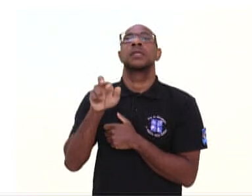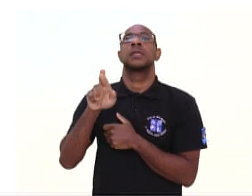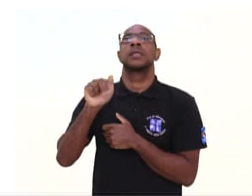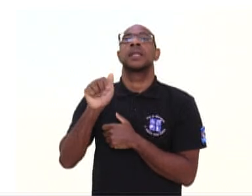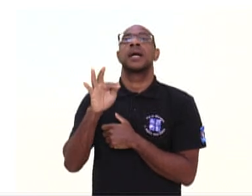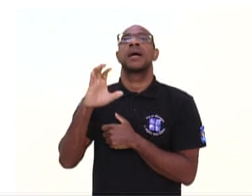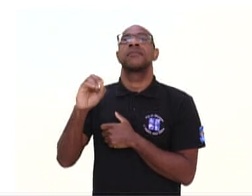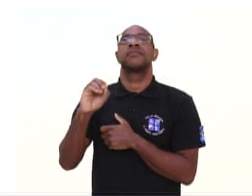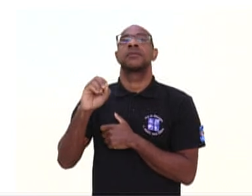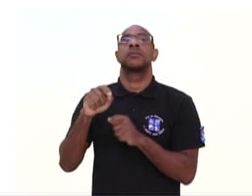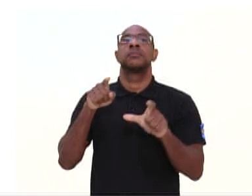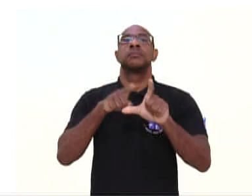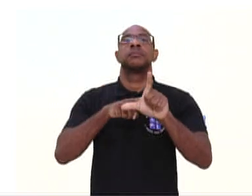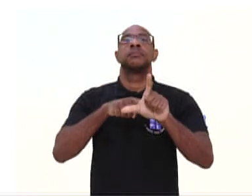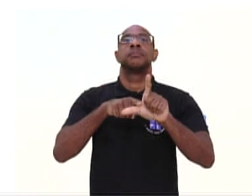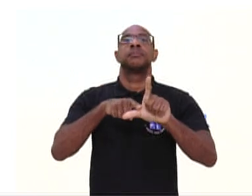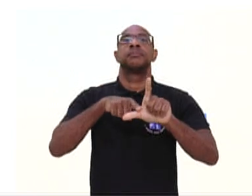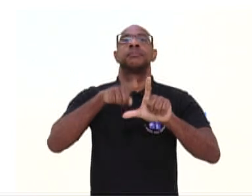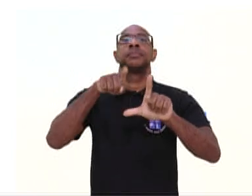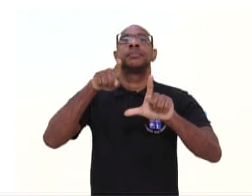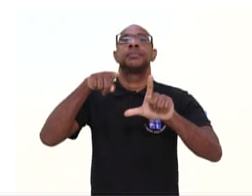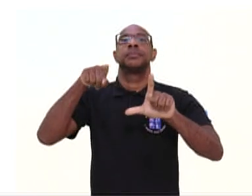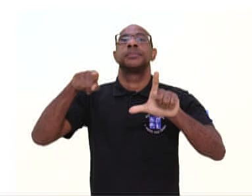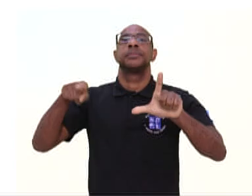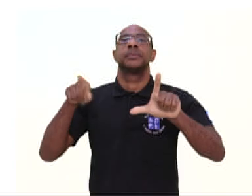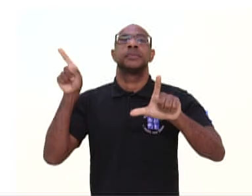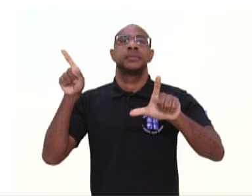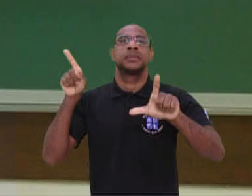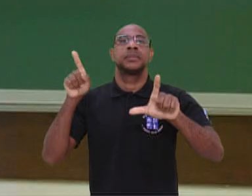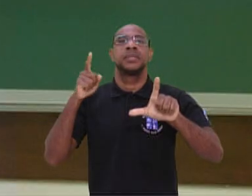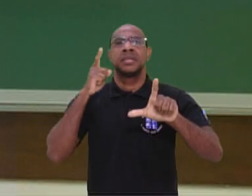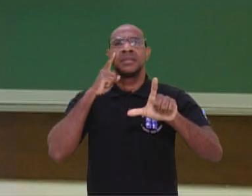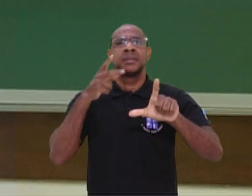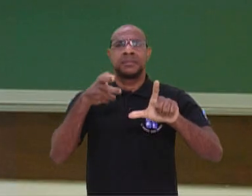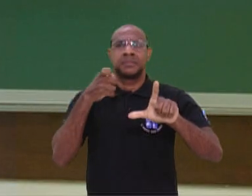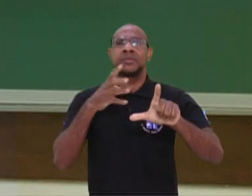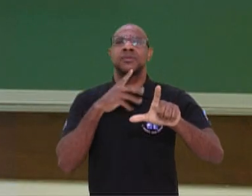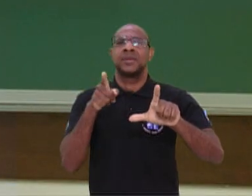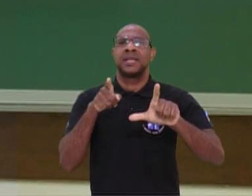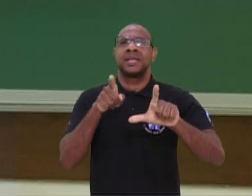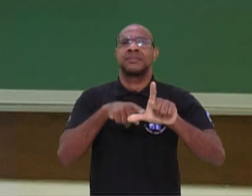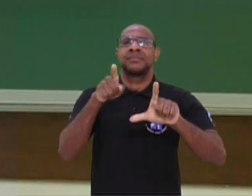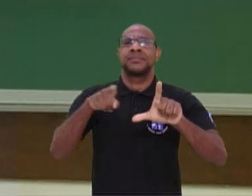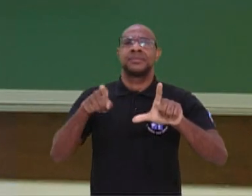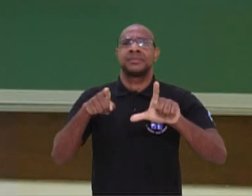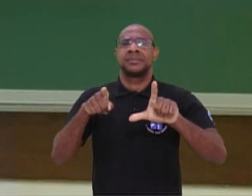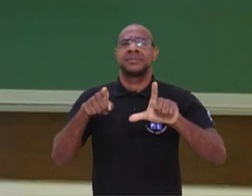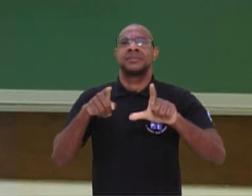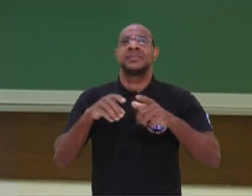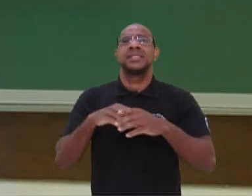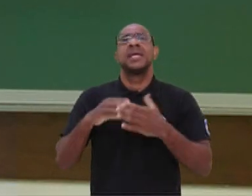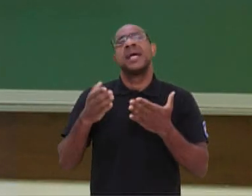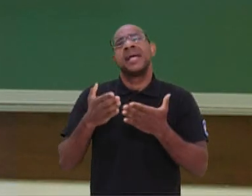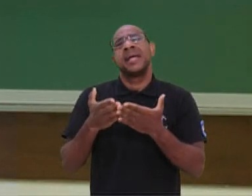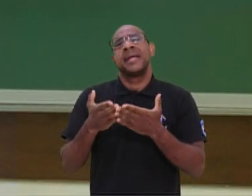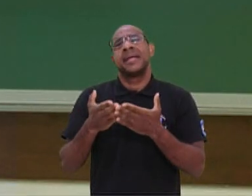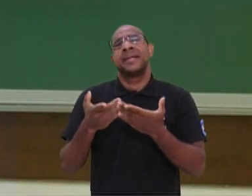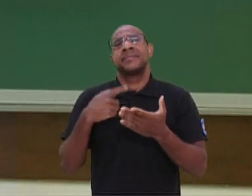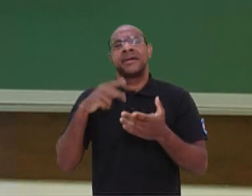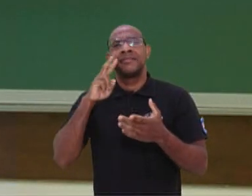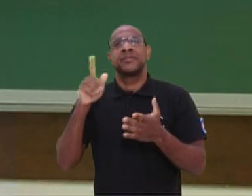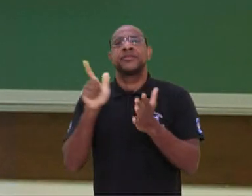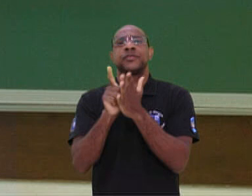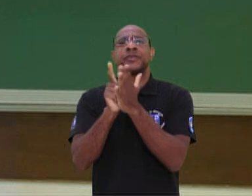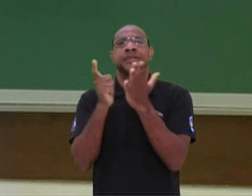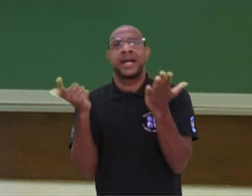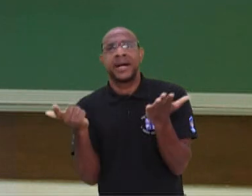que vocês já conhecem no final das contas. Vocês já viram gráfico tanto em materiais didáticos como na grande imprensa, nos